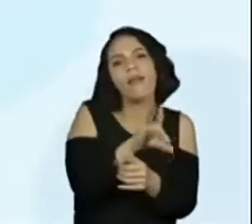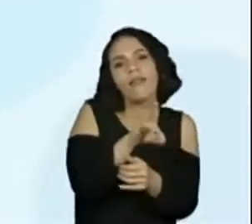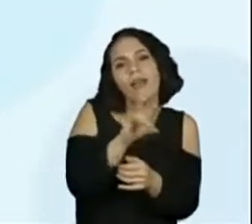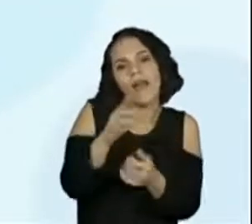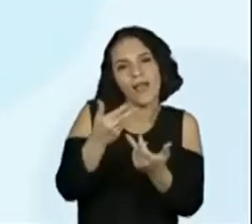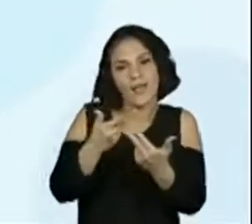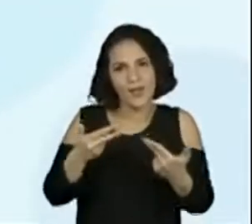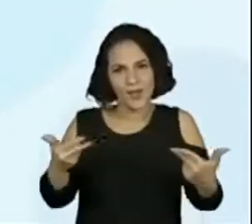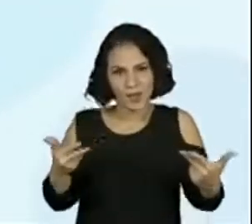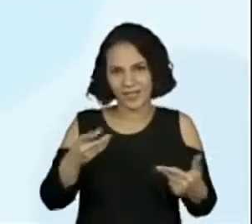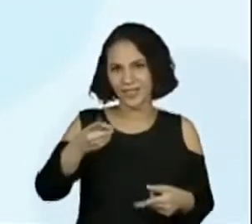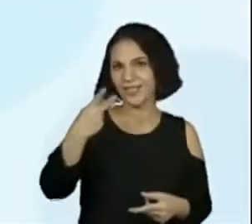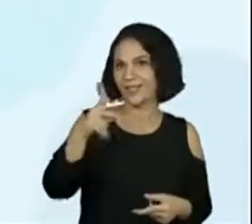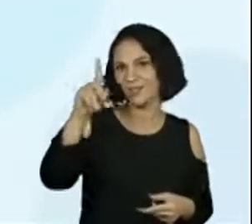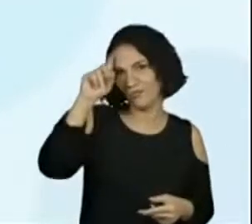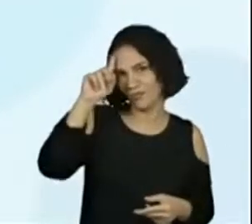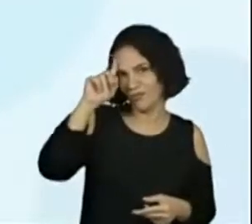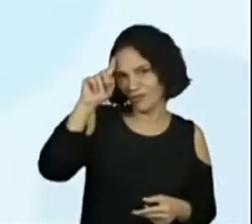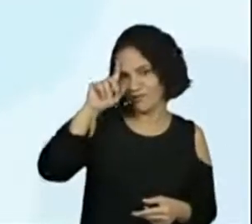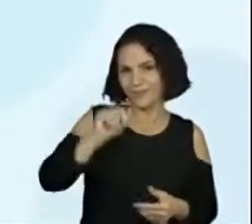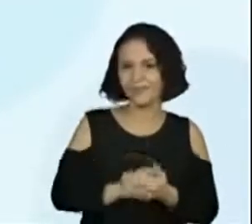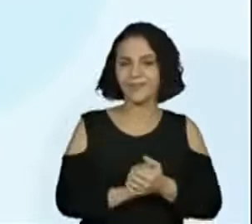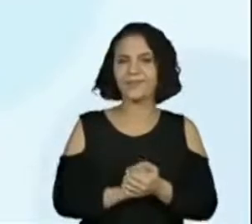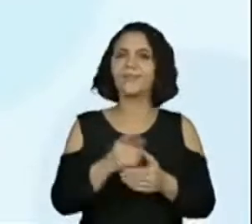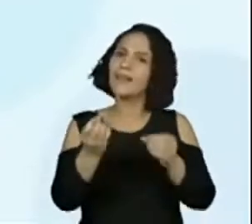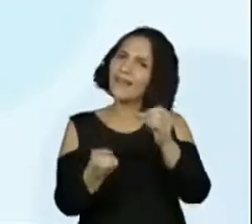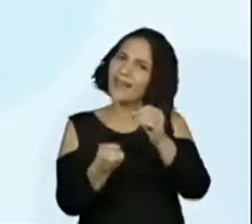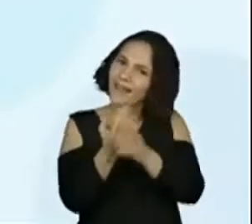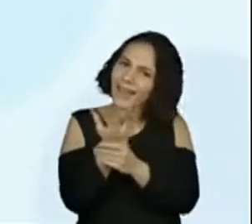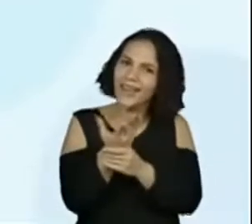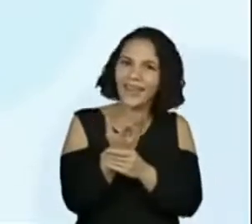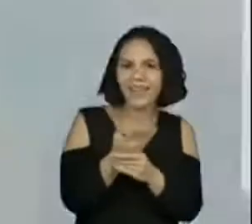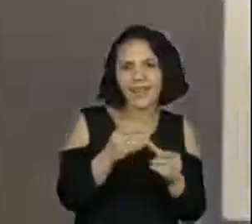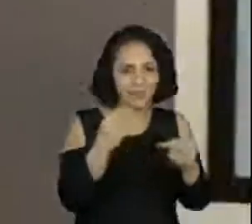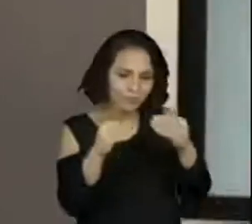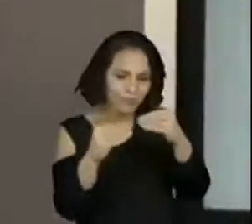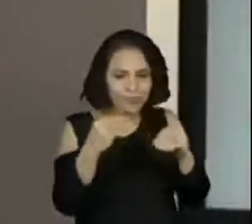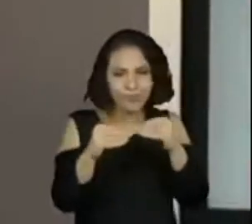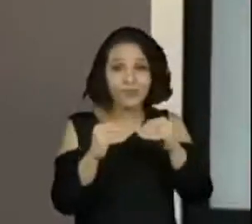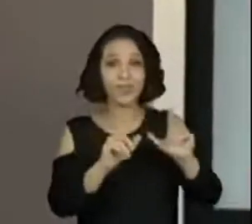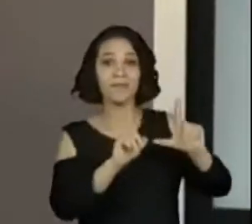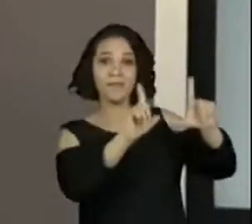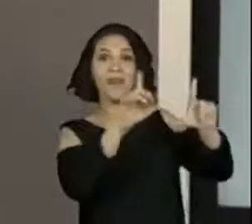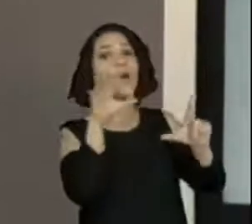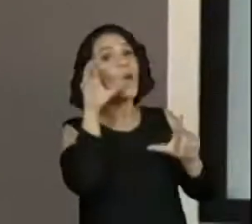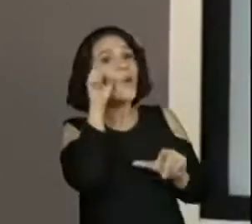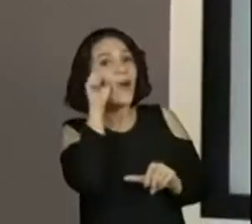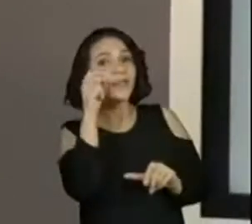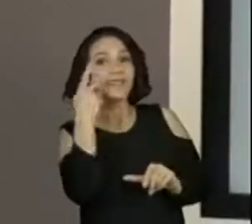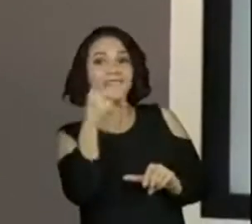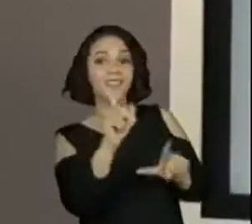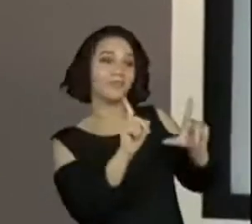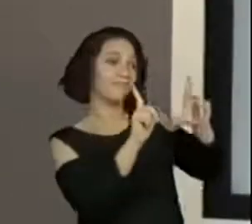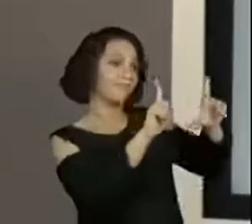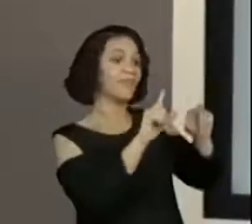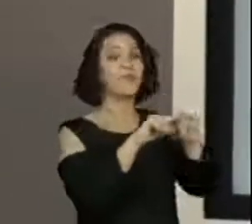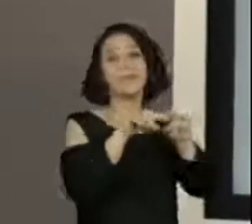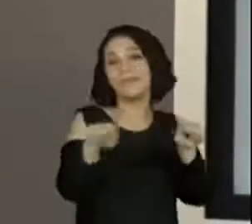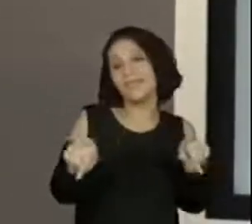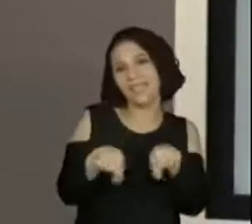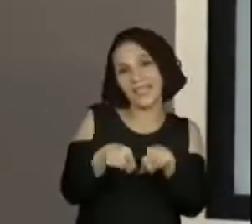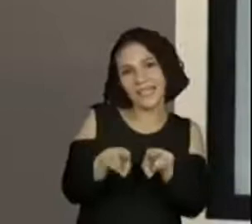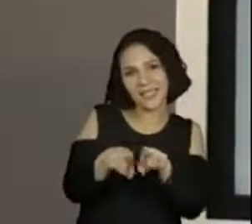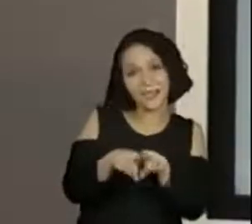das atividades do seu dia. Faz um reloginho de papel, coloca lá na parede do seu quarto, da sala da sua casa